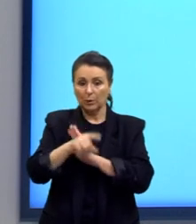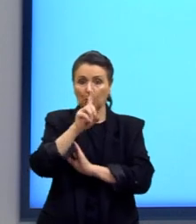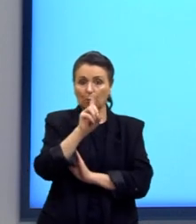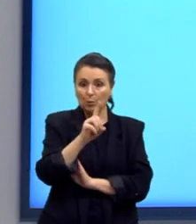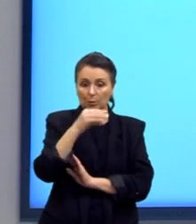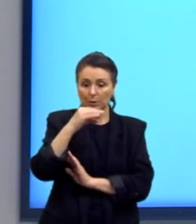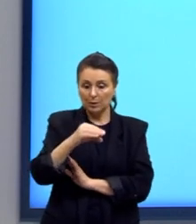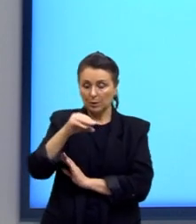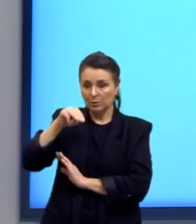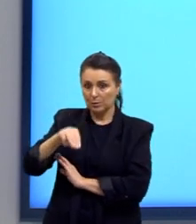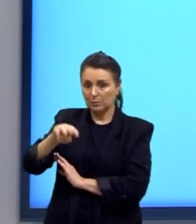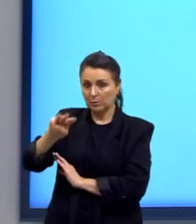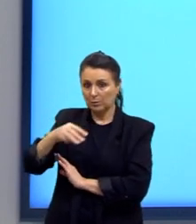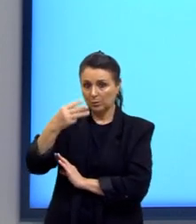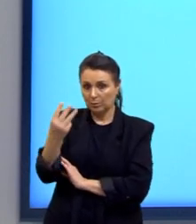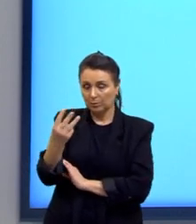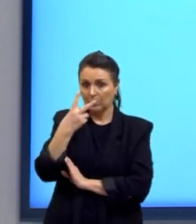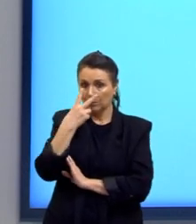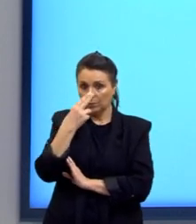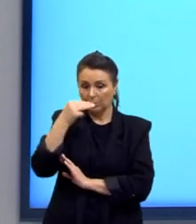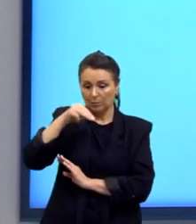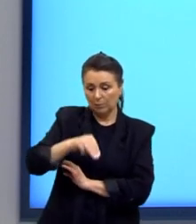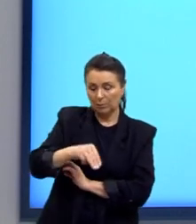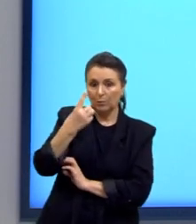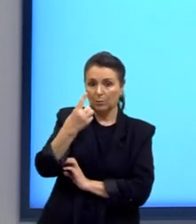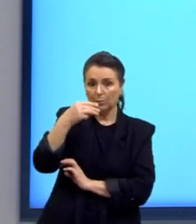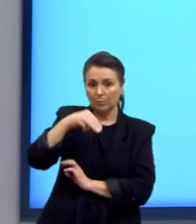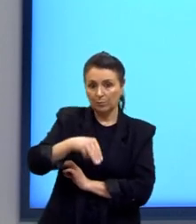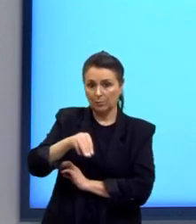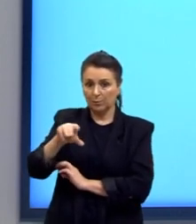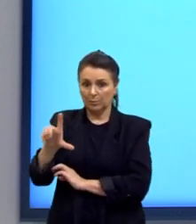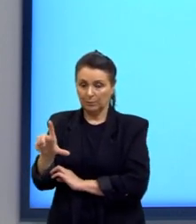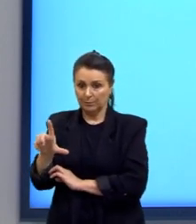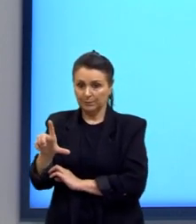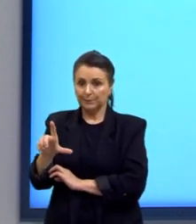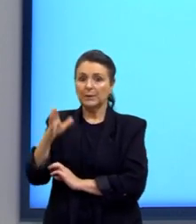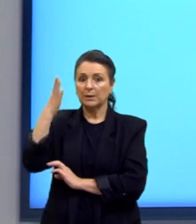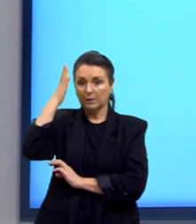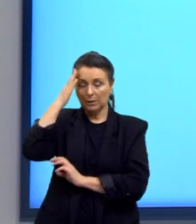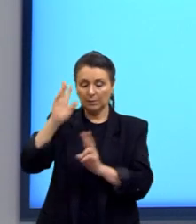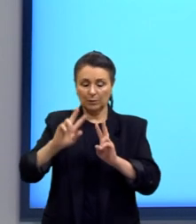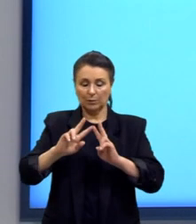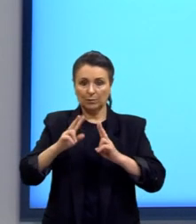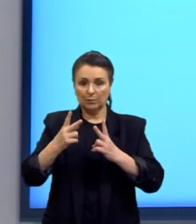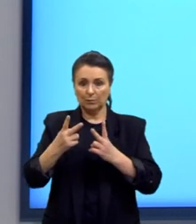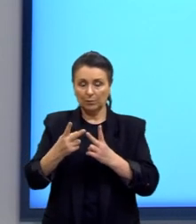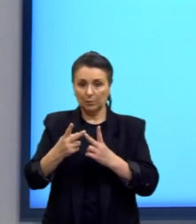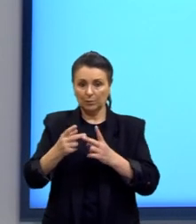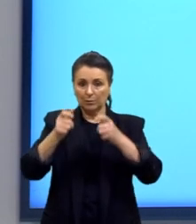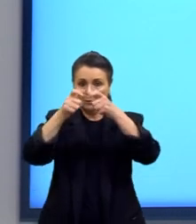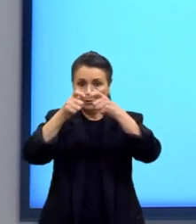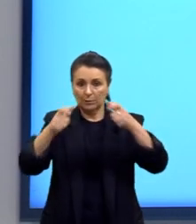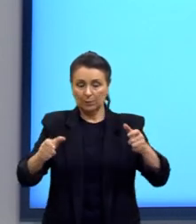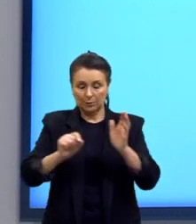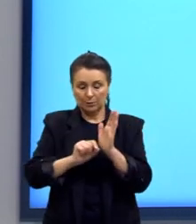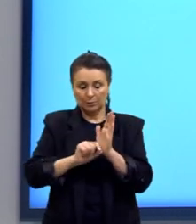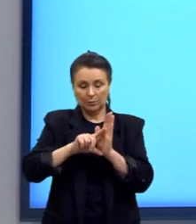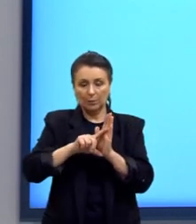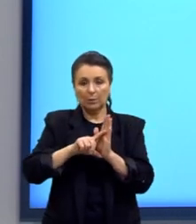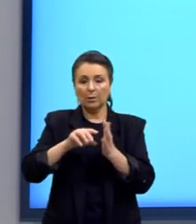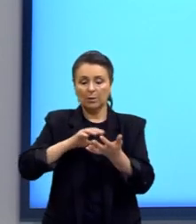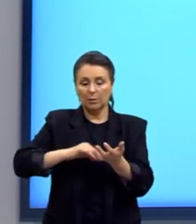centímetro cúbico é igual a 1 mililitro tá sabemos o volume do Cone maior agora a gente consegue